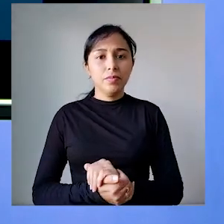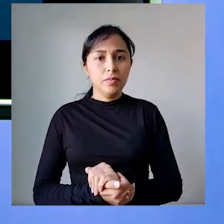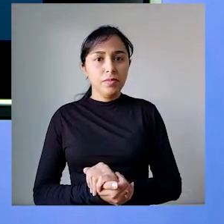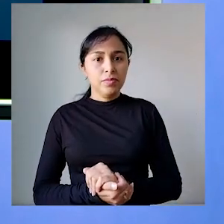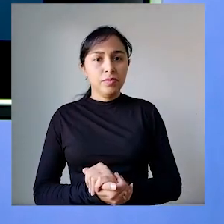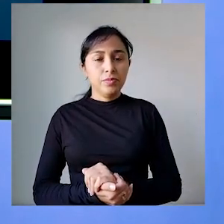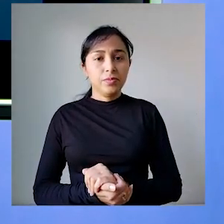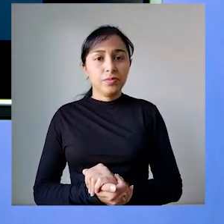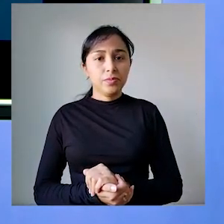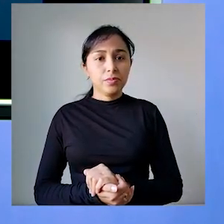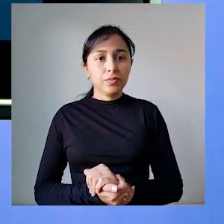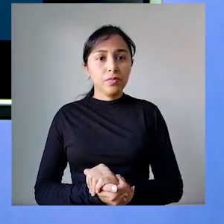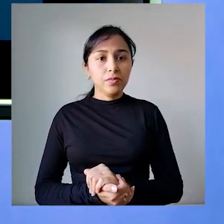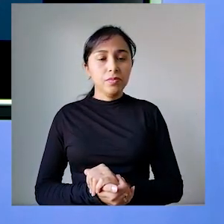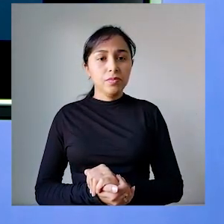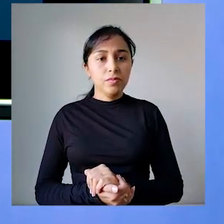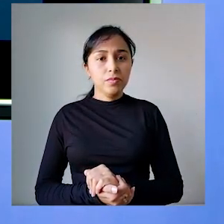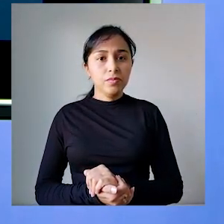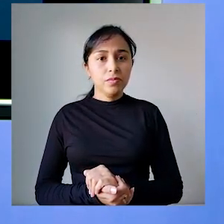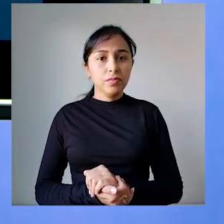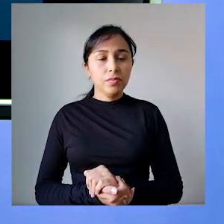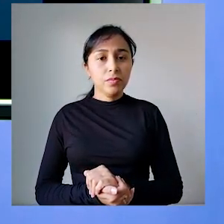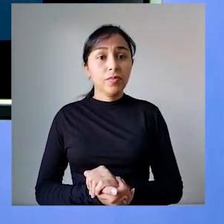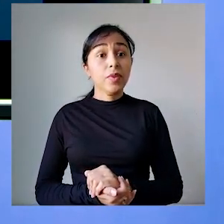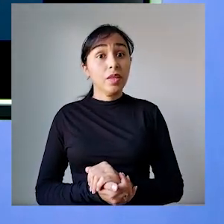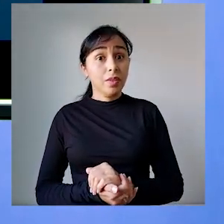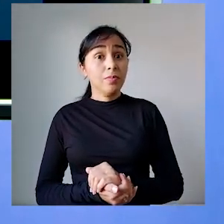a parte que a gente vai trabalhar da seguinte maneira.